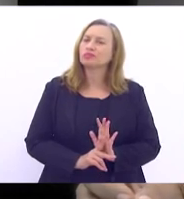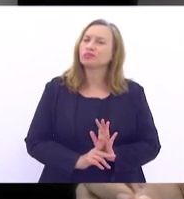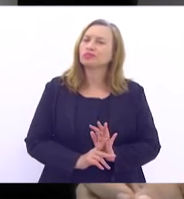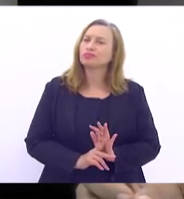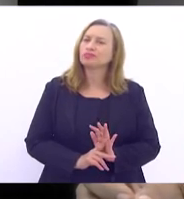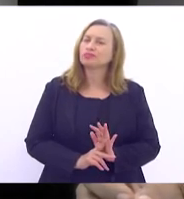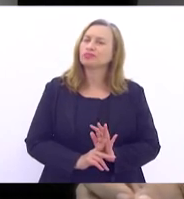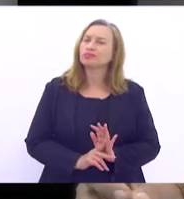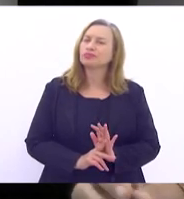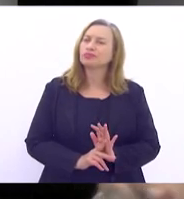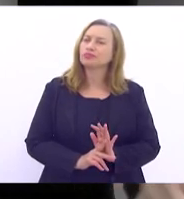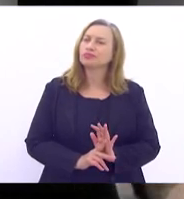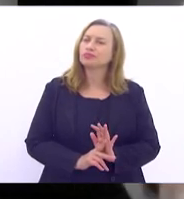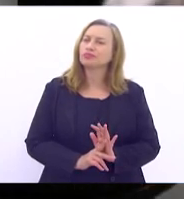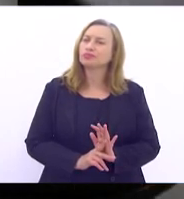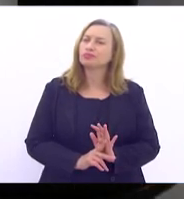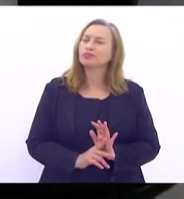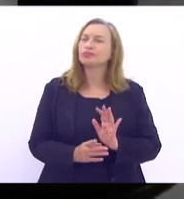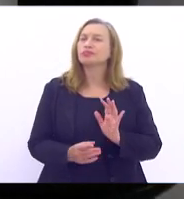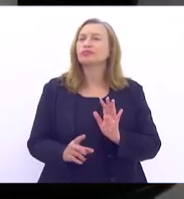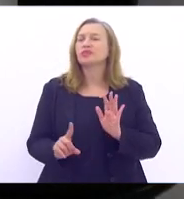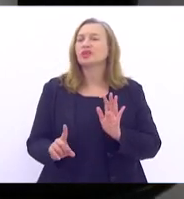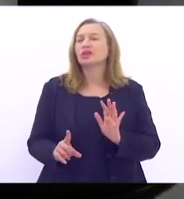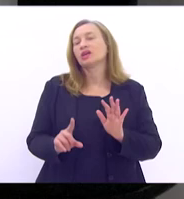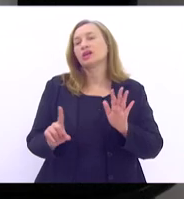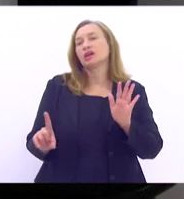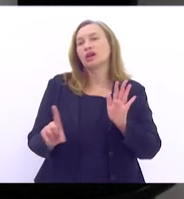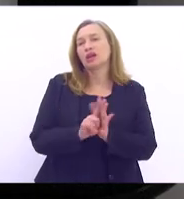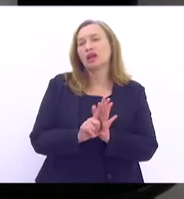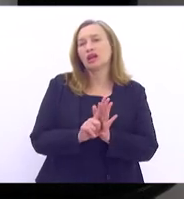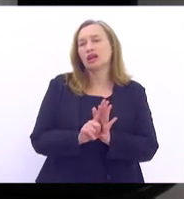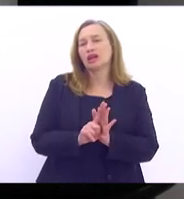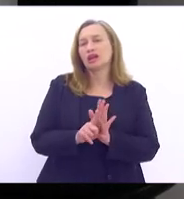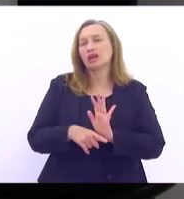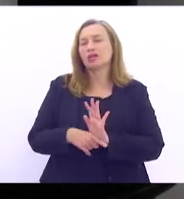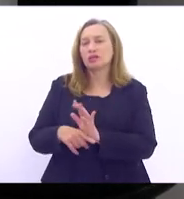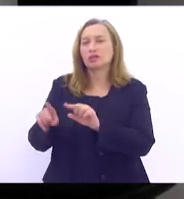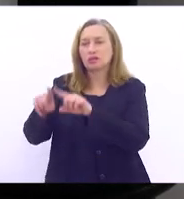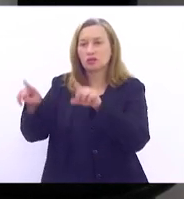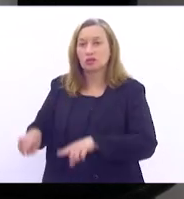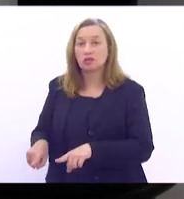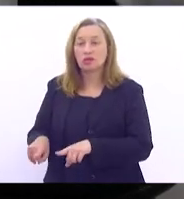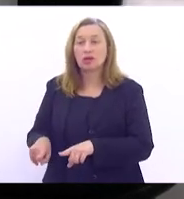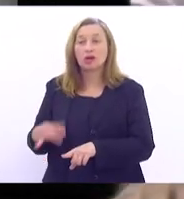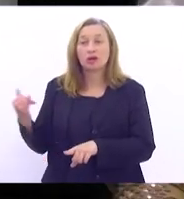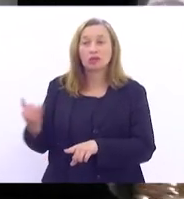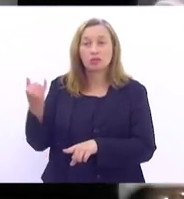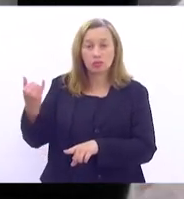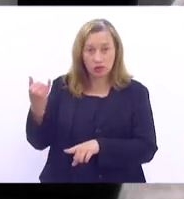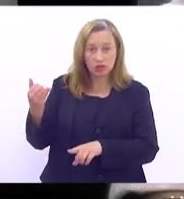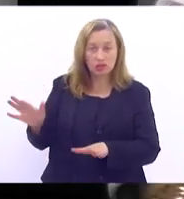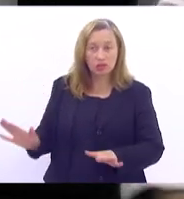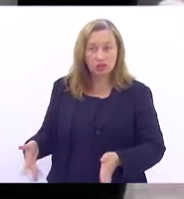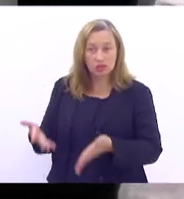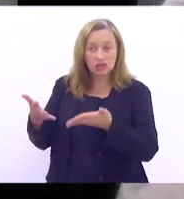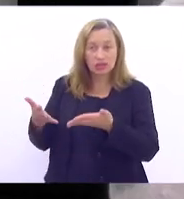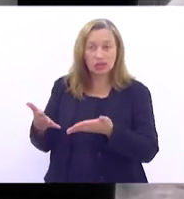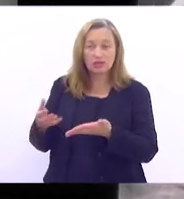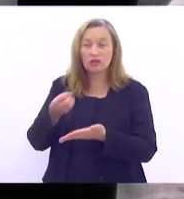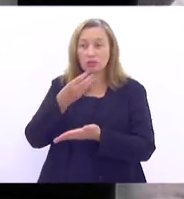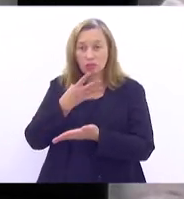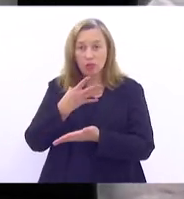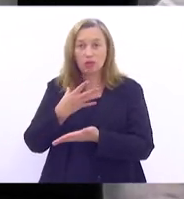ele pretende legislar sobre remuneração de servidores. E é cristalino que essa é uma matéria